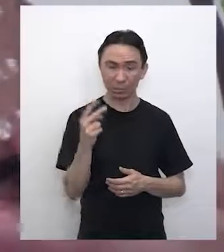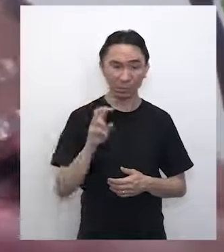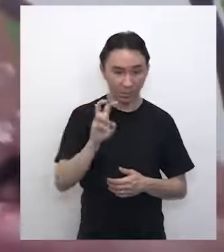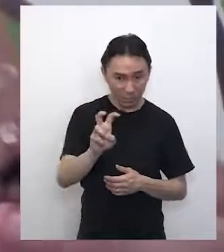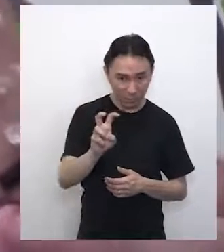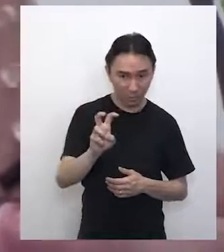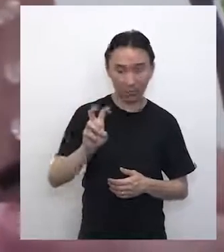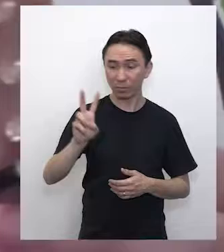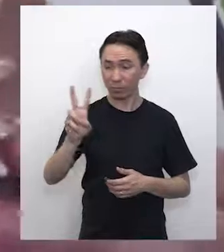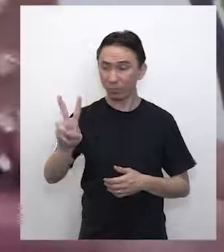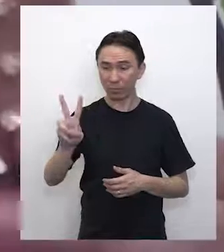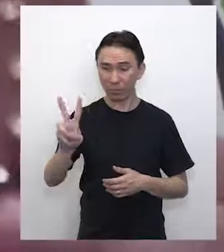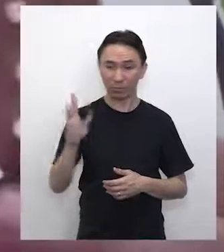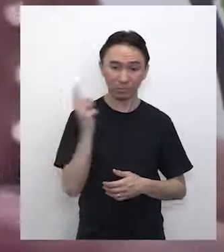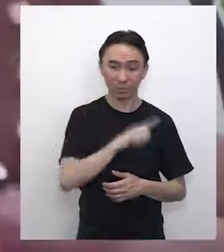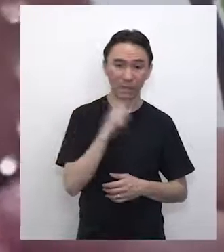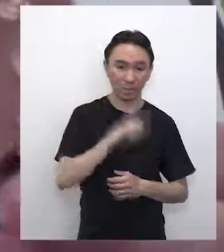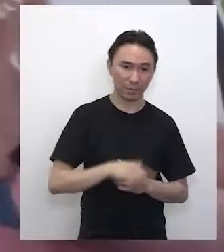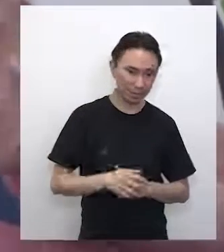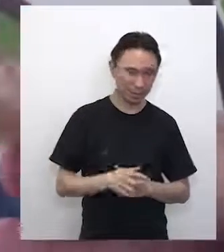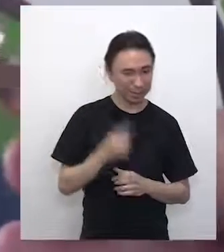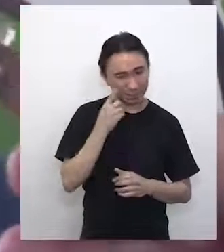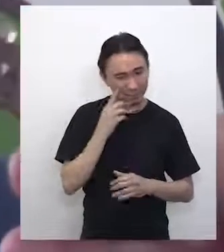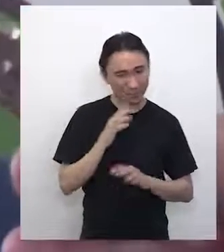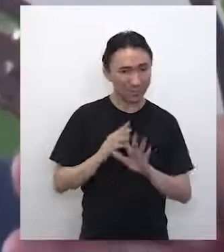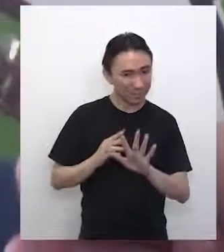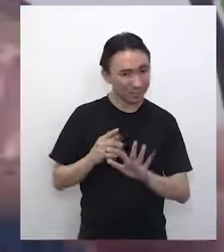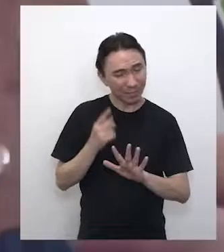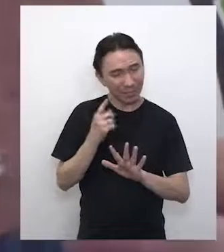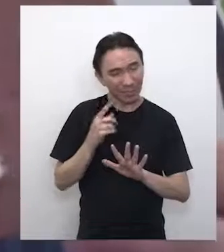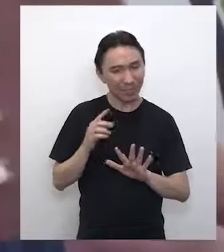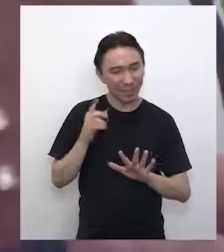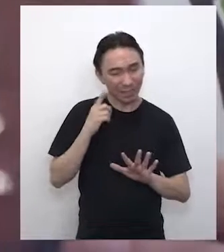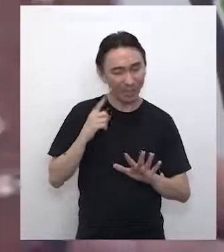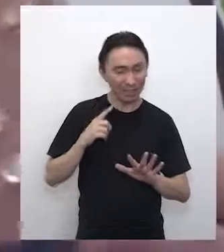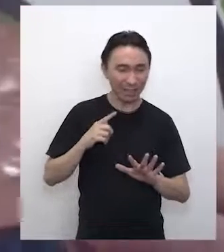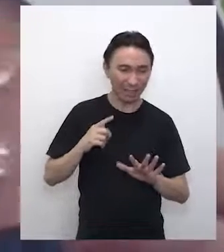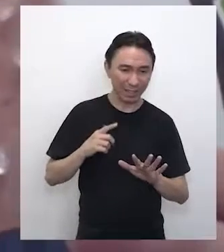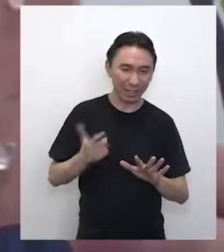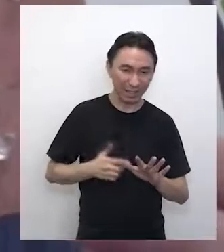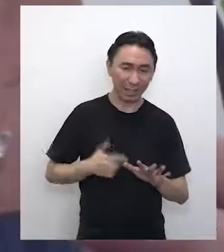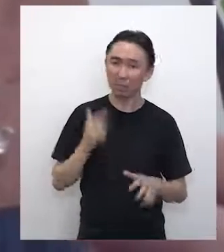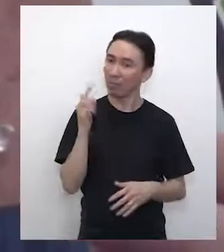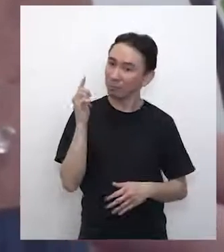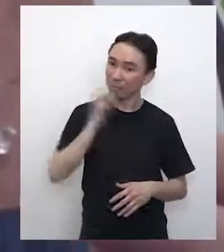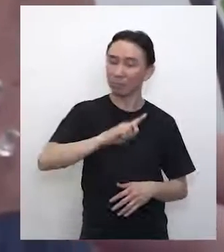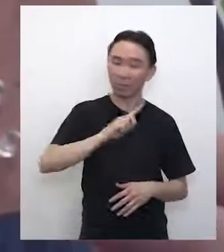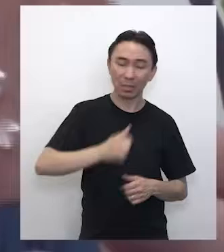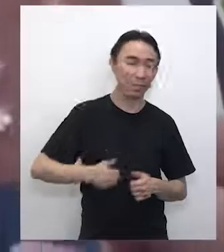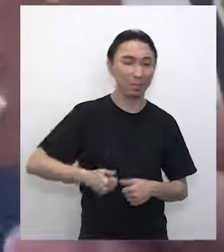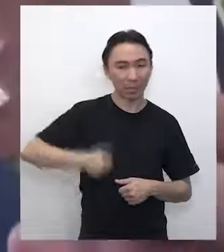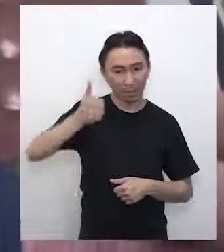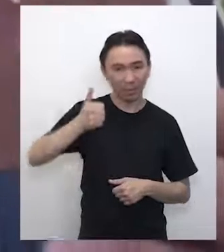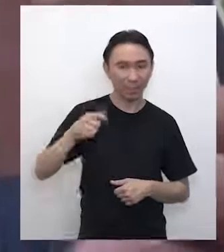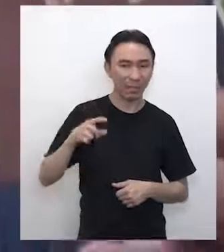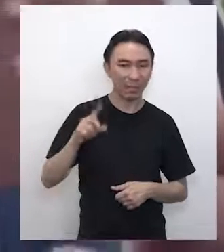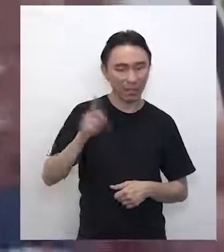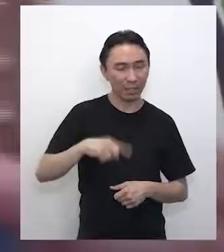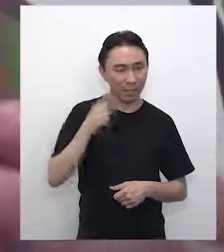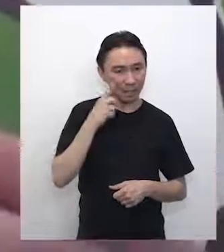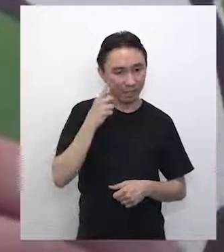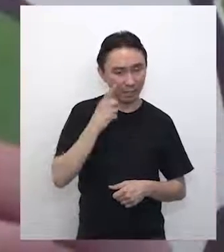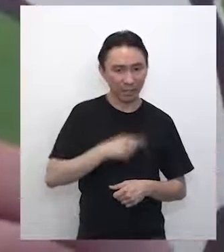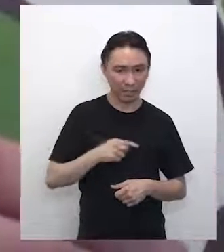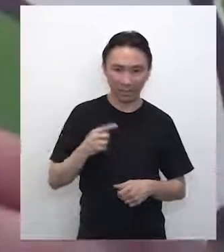baixa ainda, mas assim, é que nós tivemos melhor resultado, ou seja, a ligação mista em